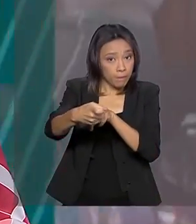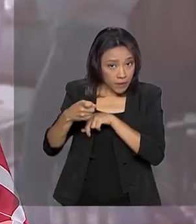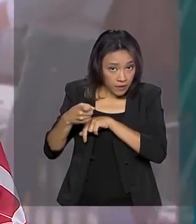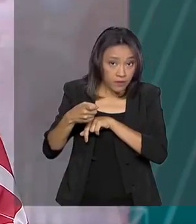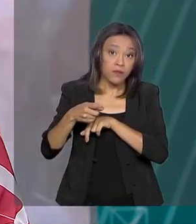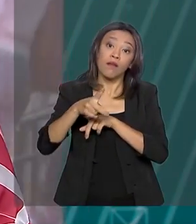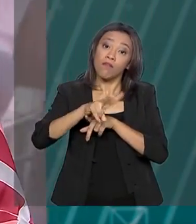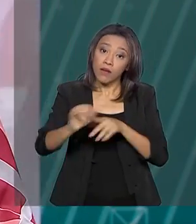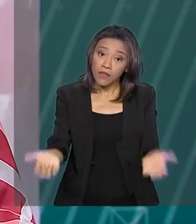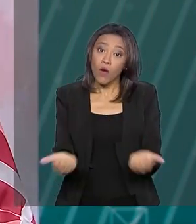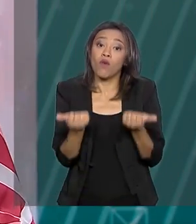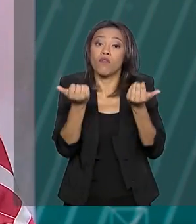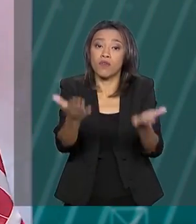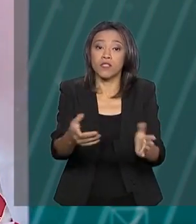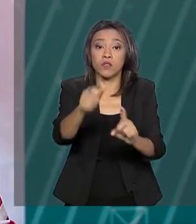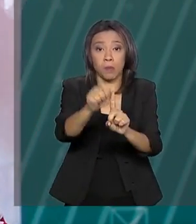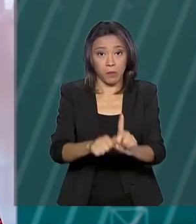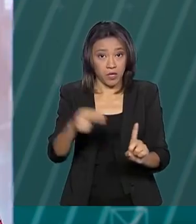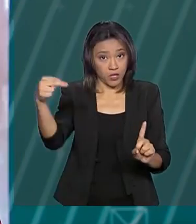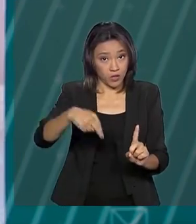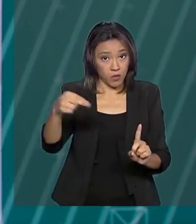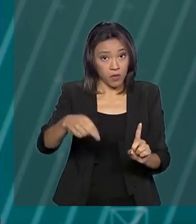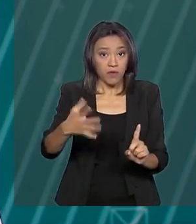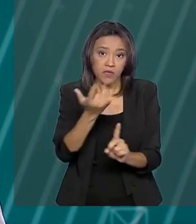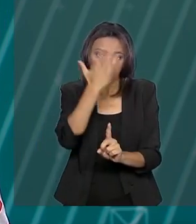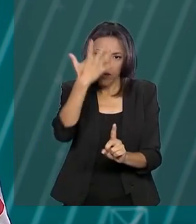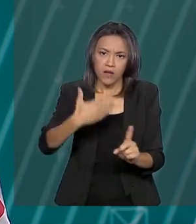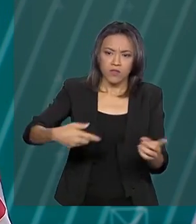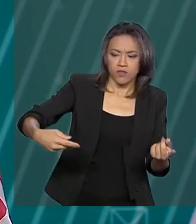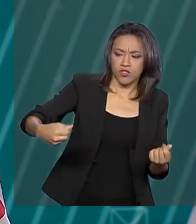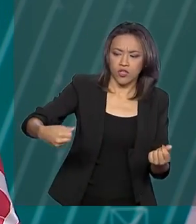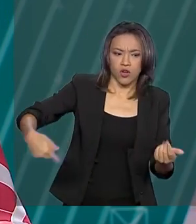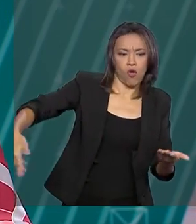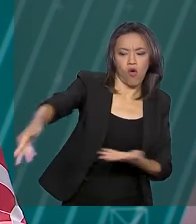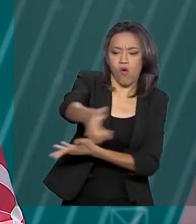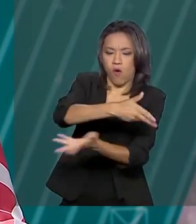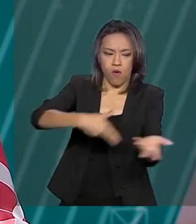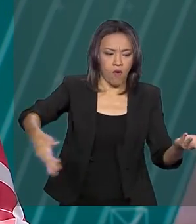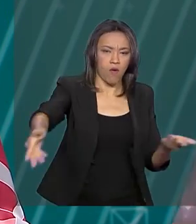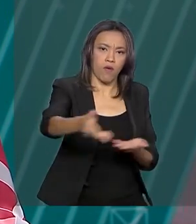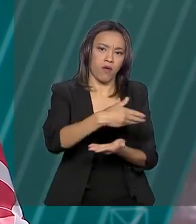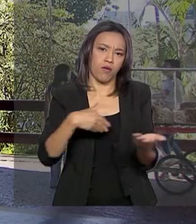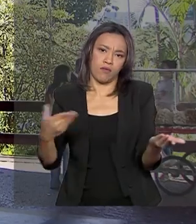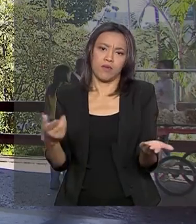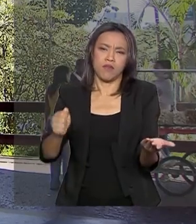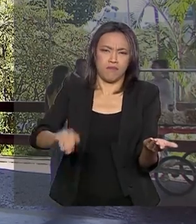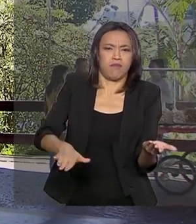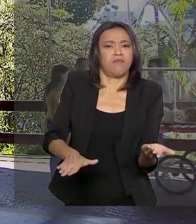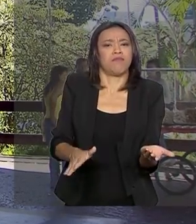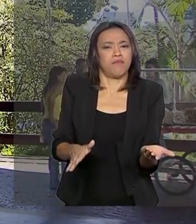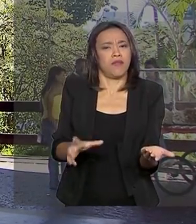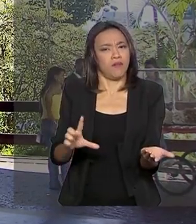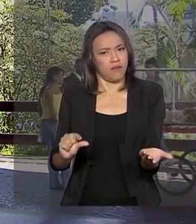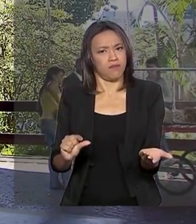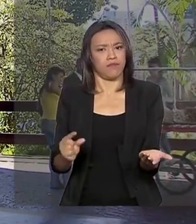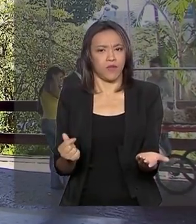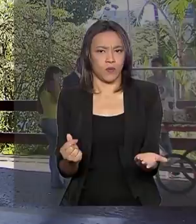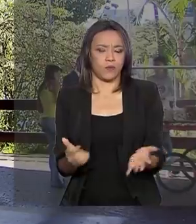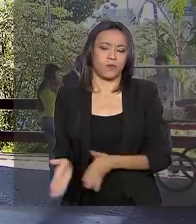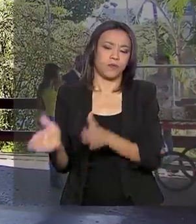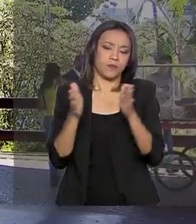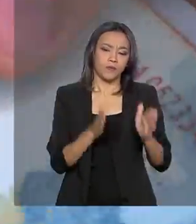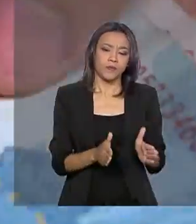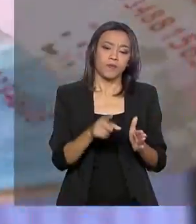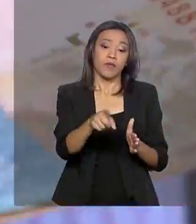a partir de novembro e deve facilitar as transações com menor custo para os usuários. PIX será